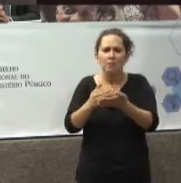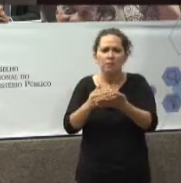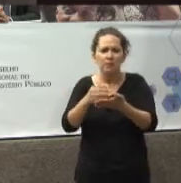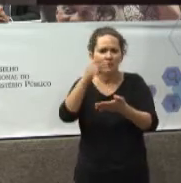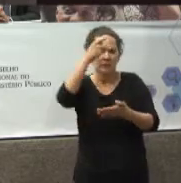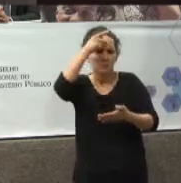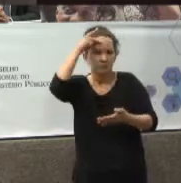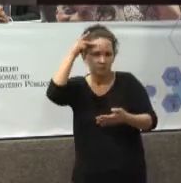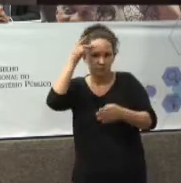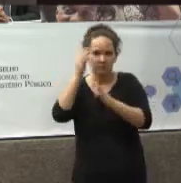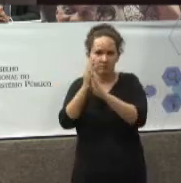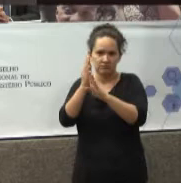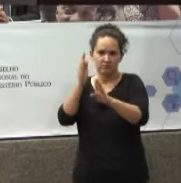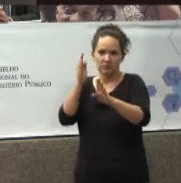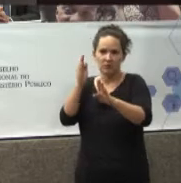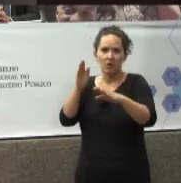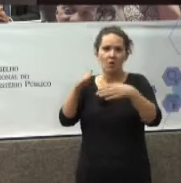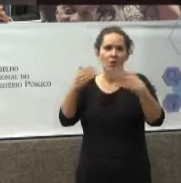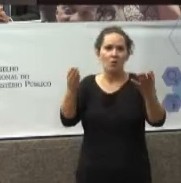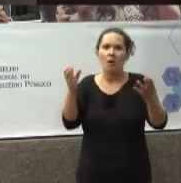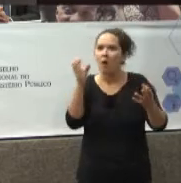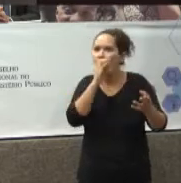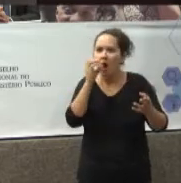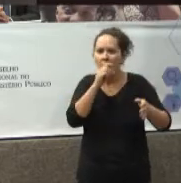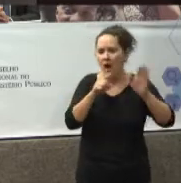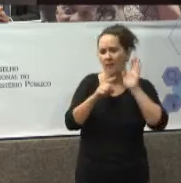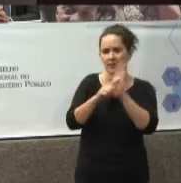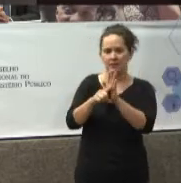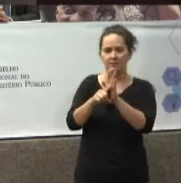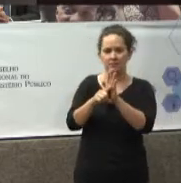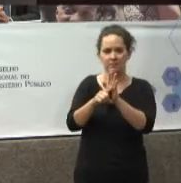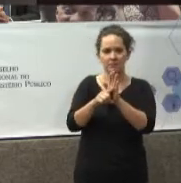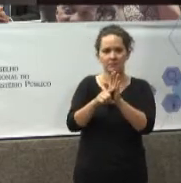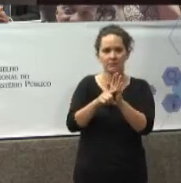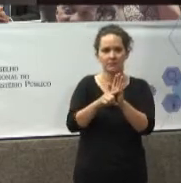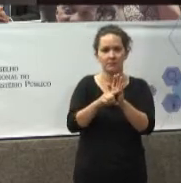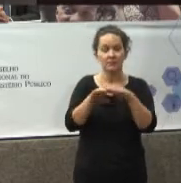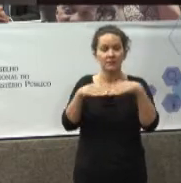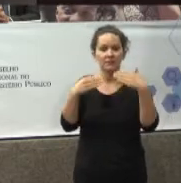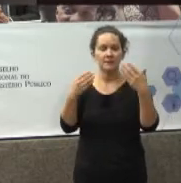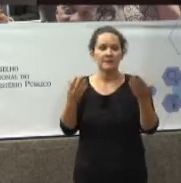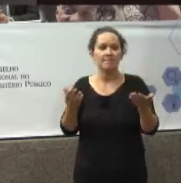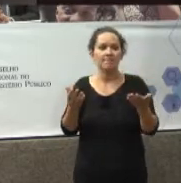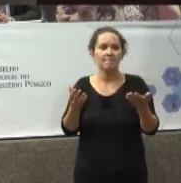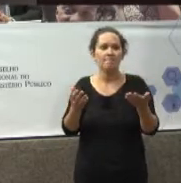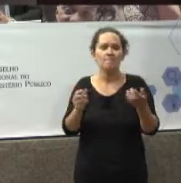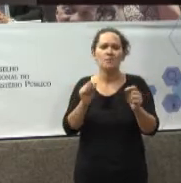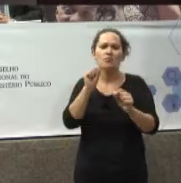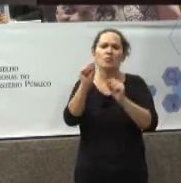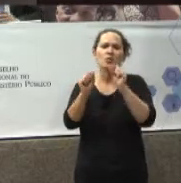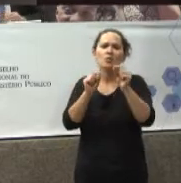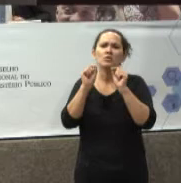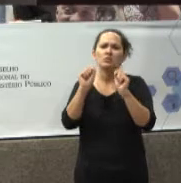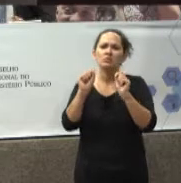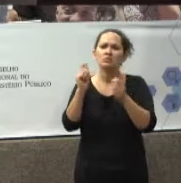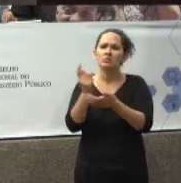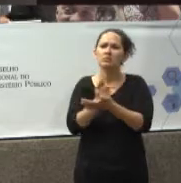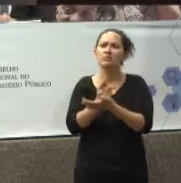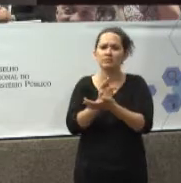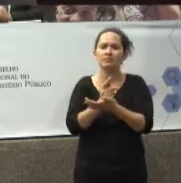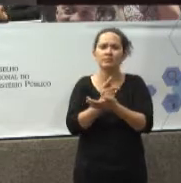na fila qual as urgência né e então o que nós possamos falar inclusive